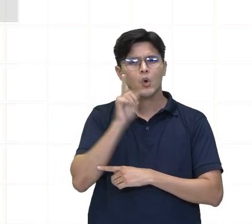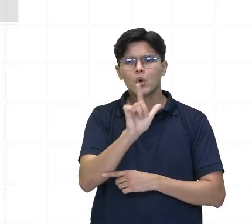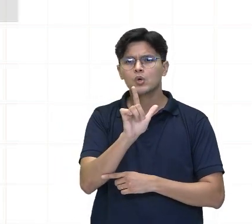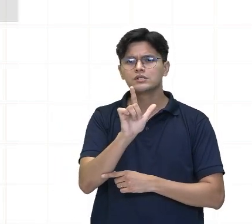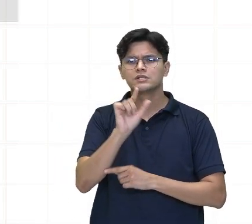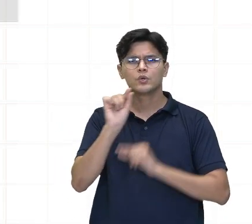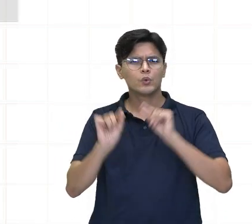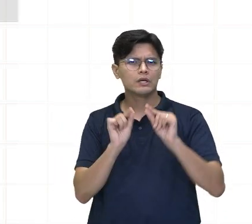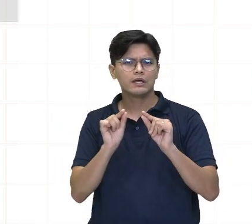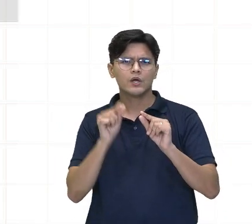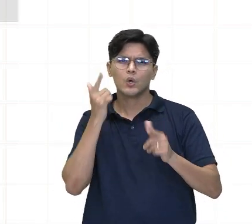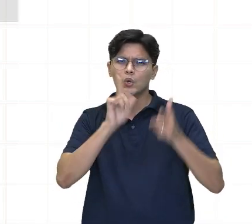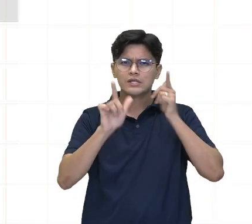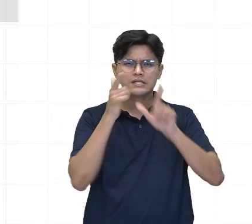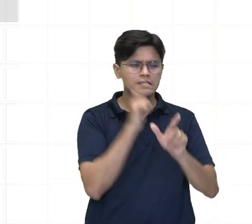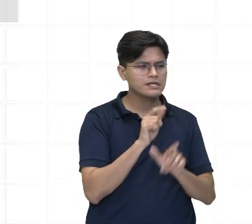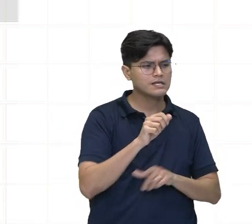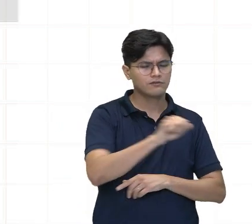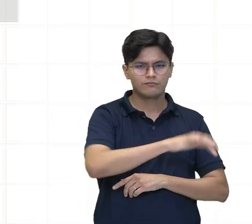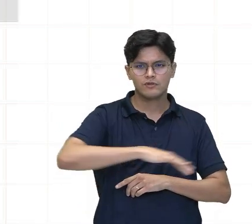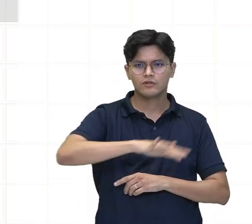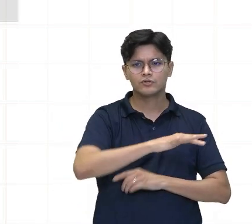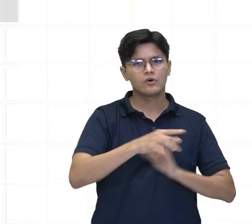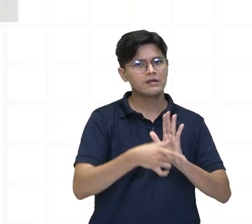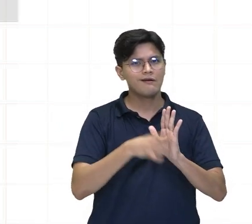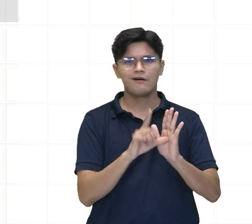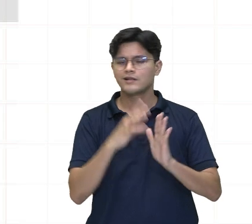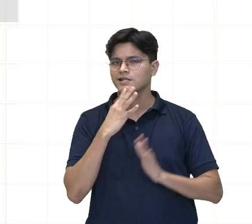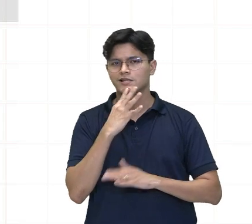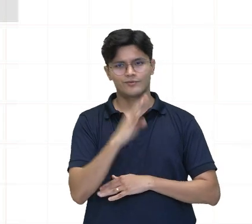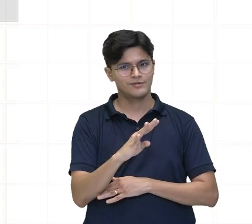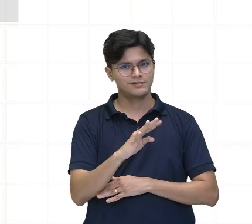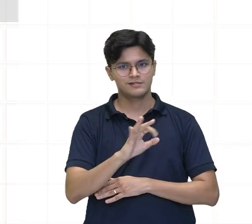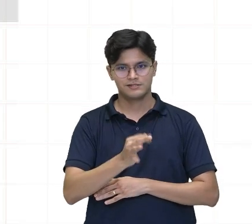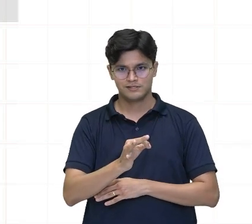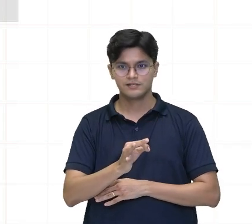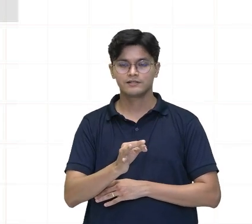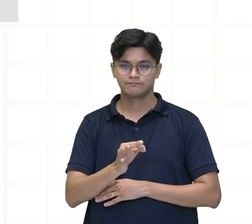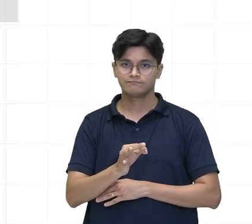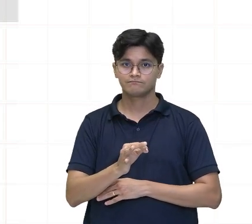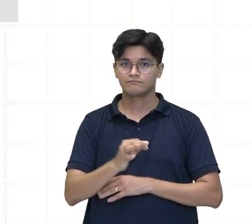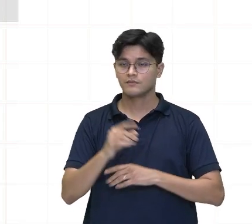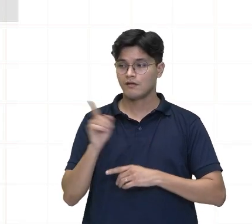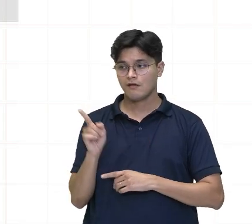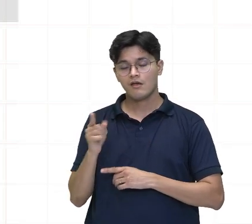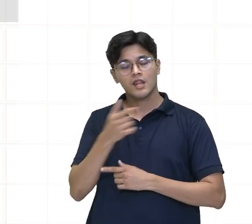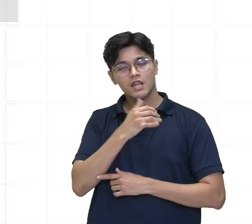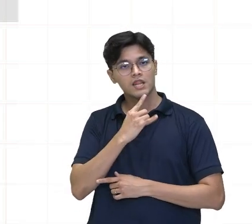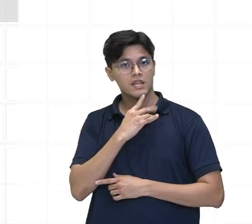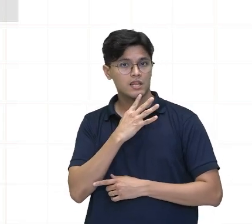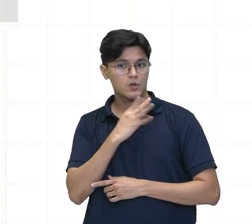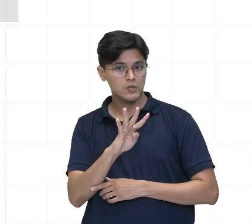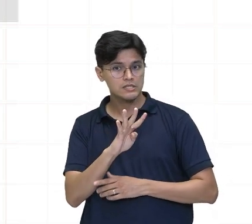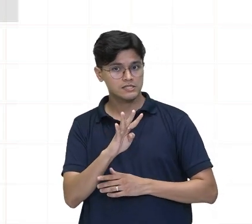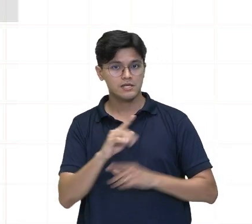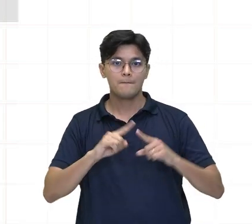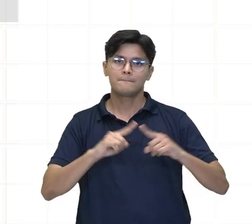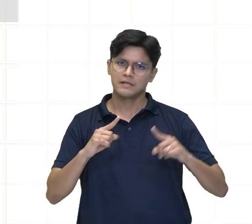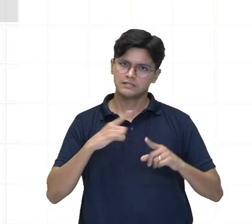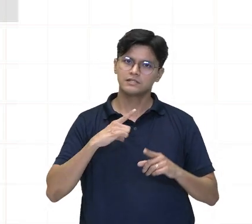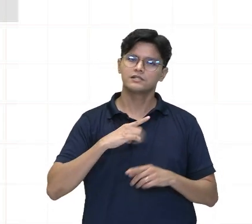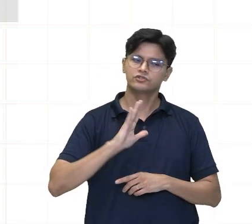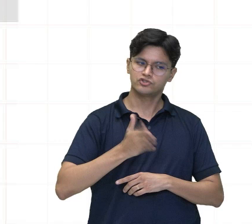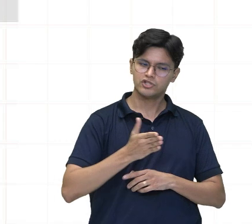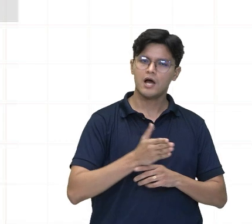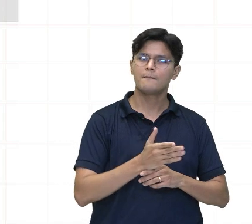ali os territórios que até então eles não conheciam. Eles não conheciam, tá? Mas já tinha gente vivendo aqui. Então, eles chegaram, por